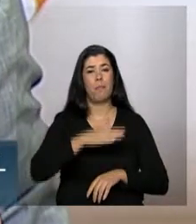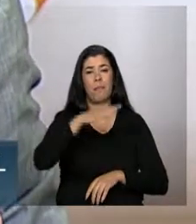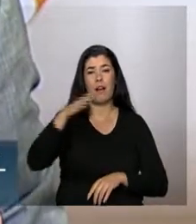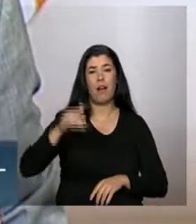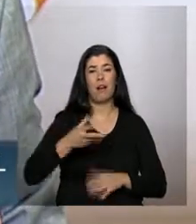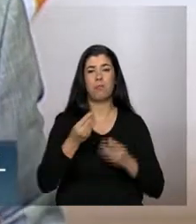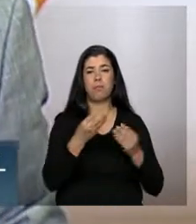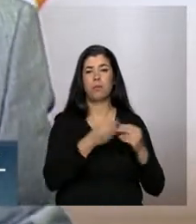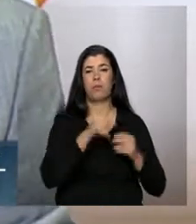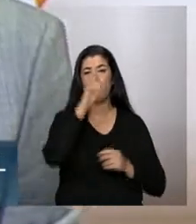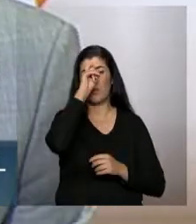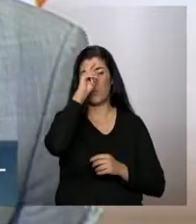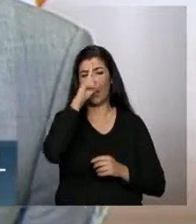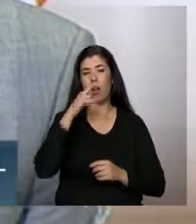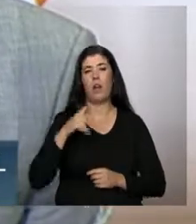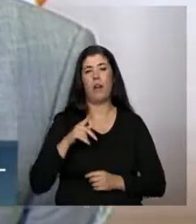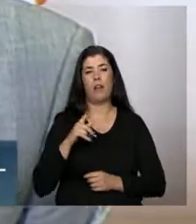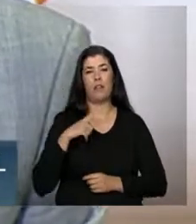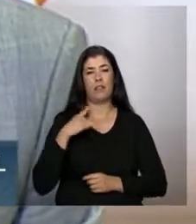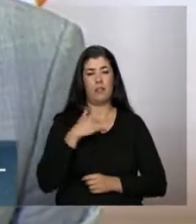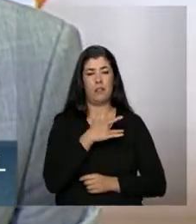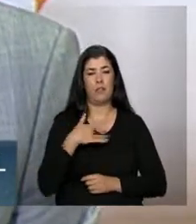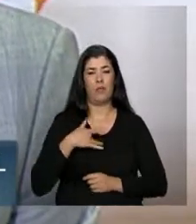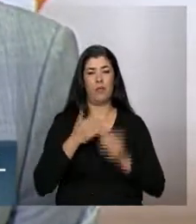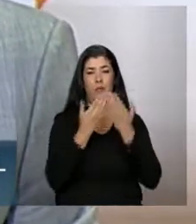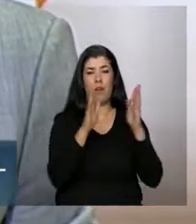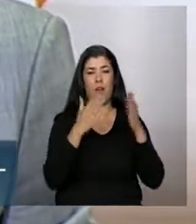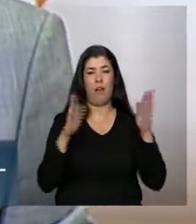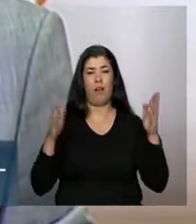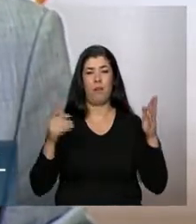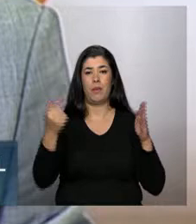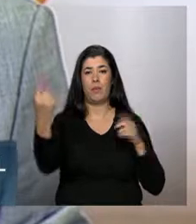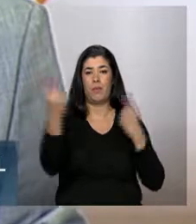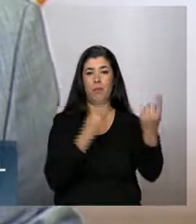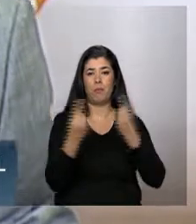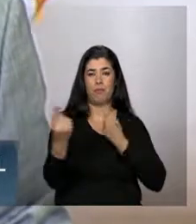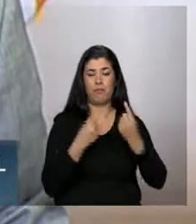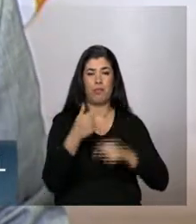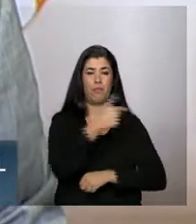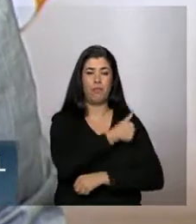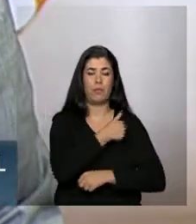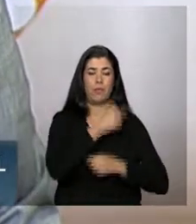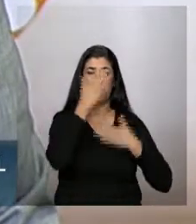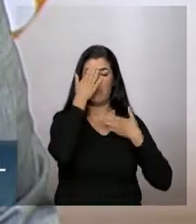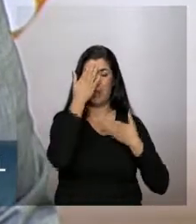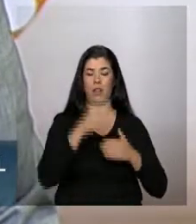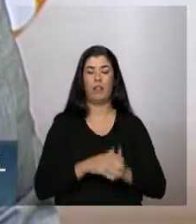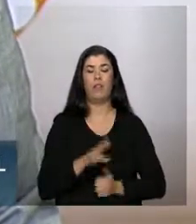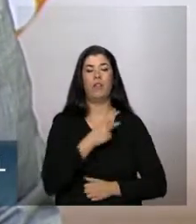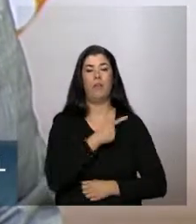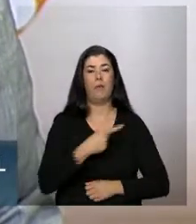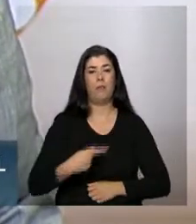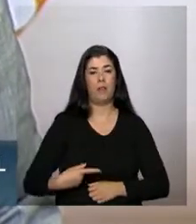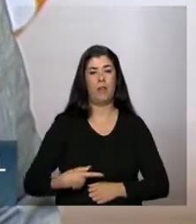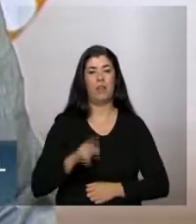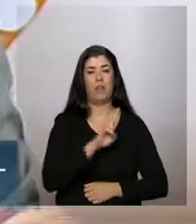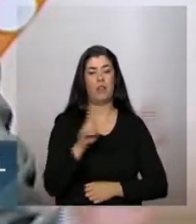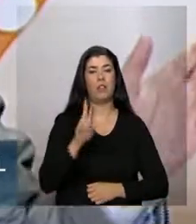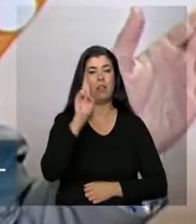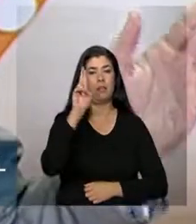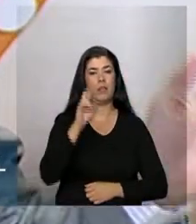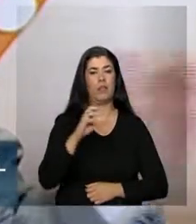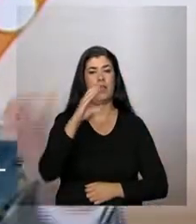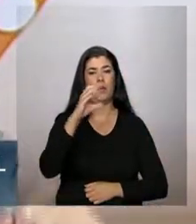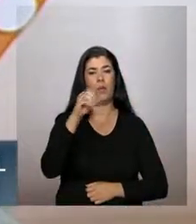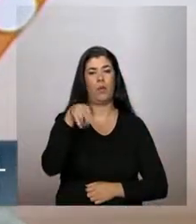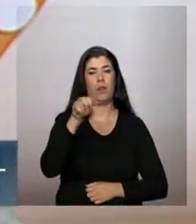abertos em todo o país. Por isso que eu quero agradecer muito a presença aqui do presidente do CONASEMS, doutor Fernando Monte,